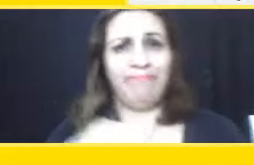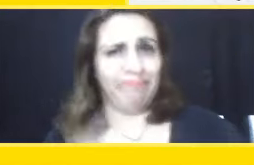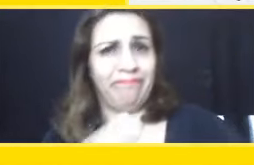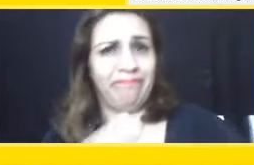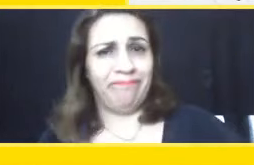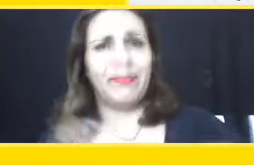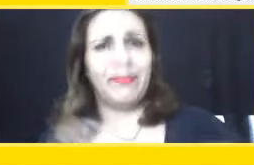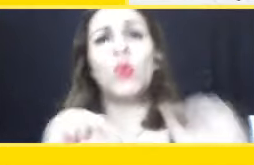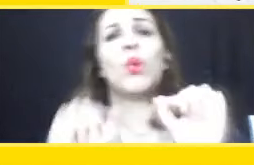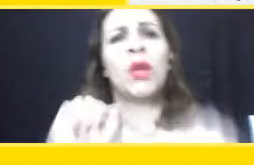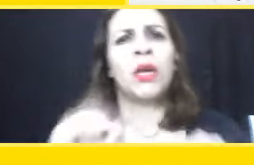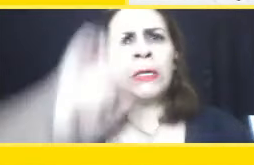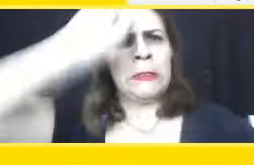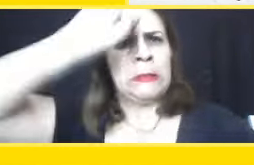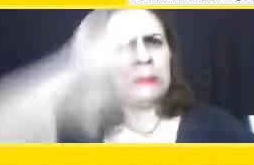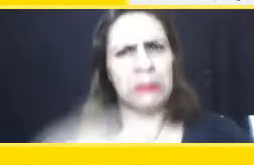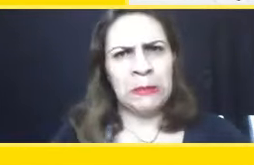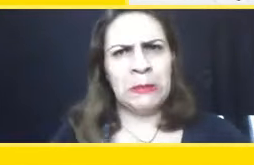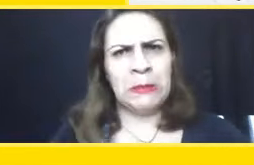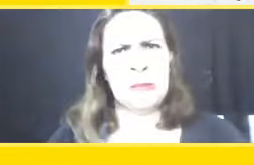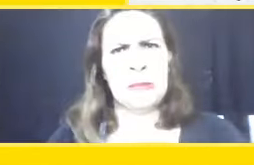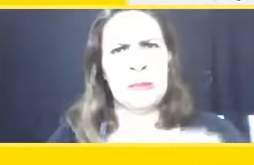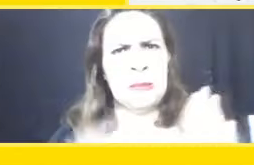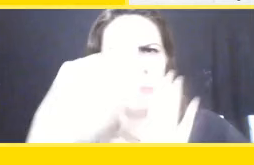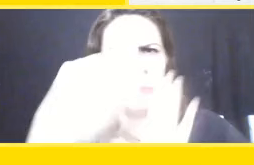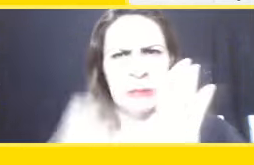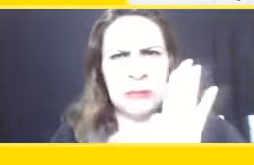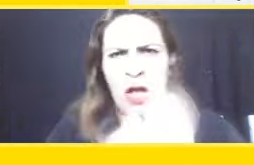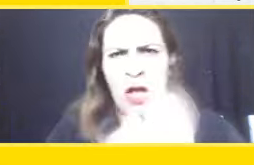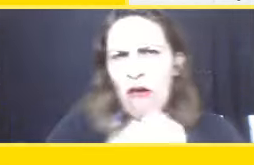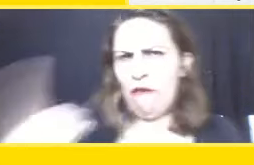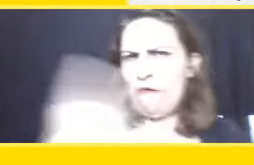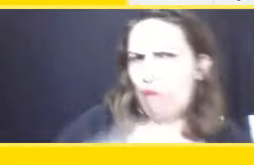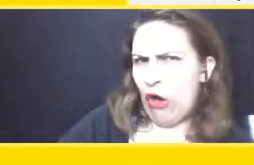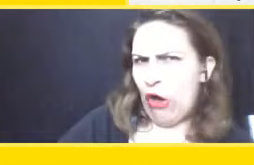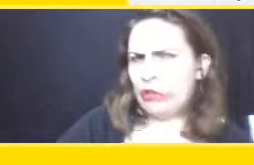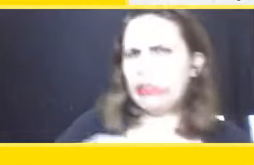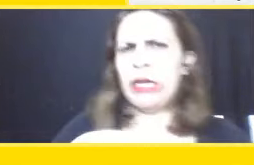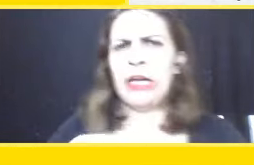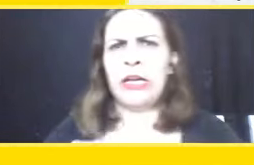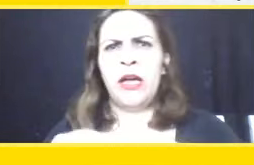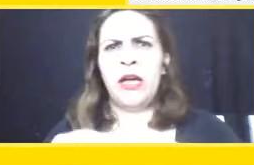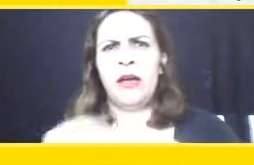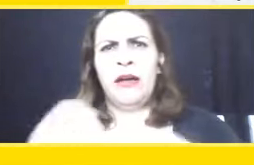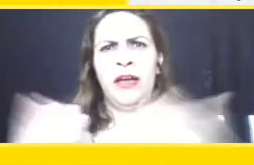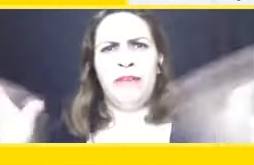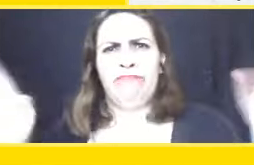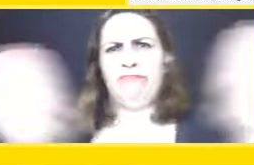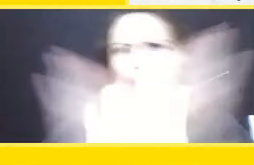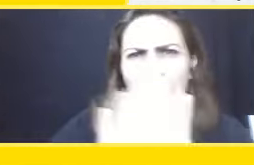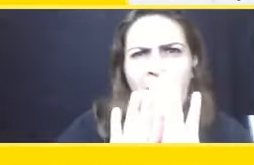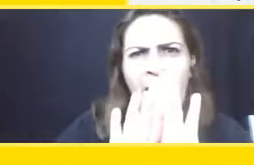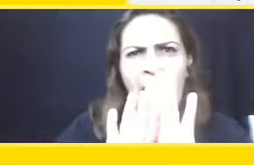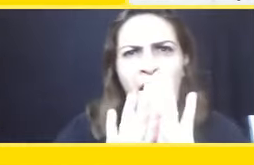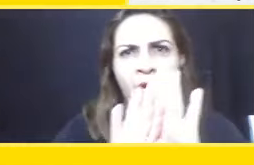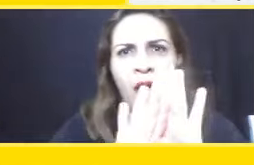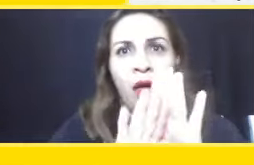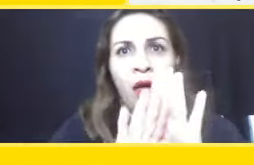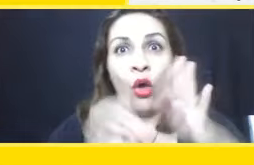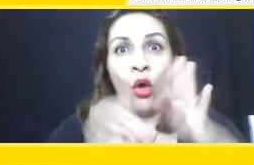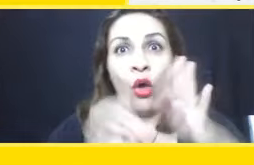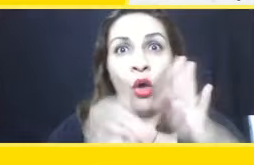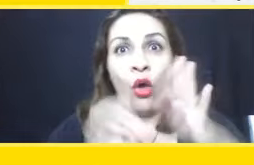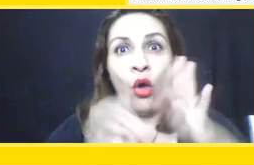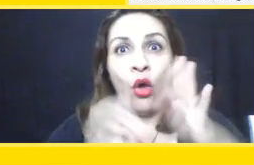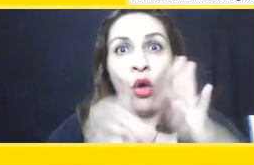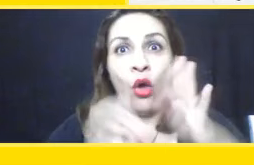esse decreto de retorno do fechamento aí do comércio. E Na verdade, foi também um